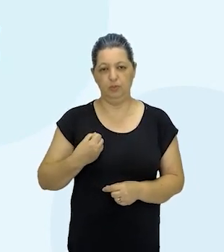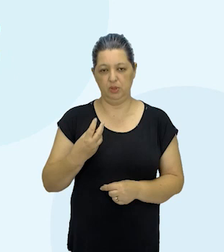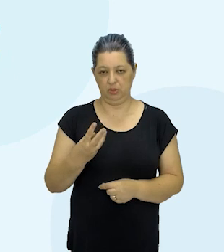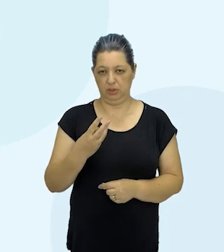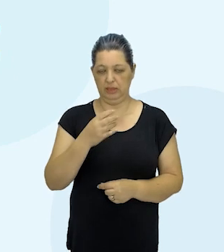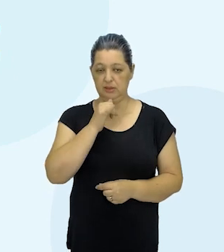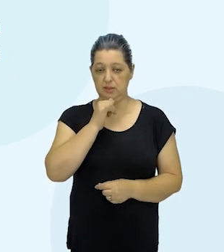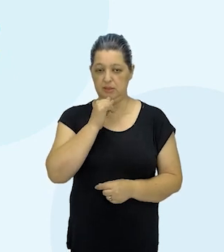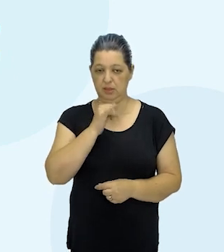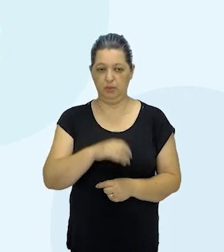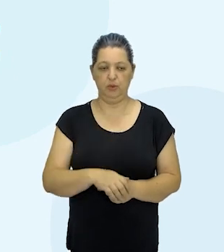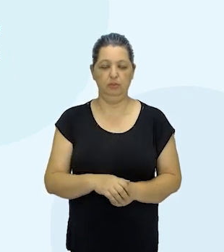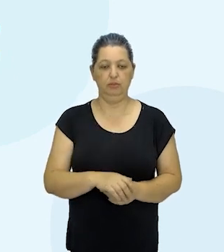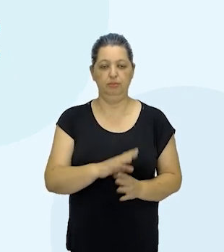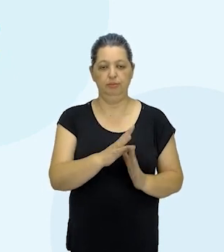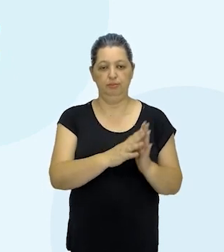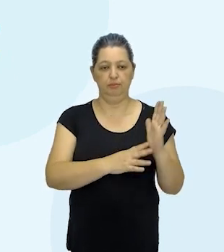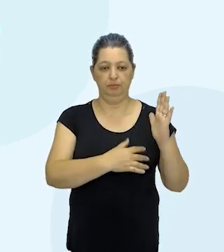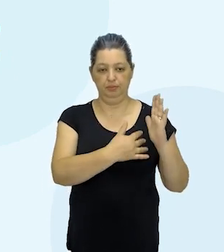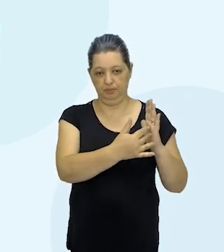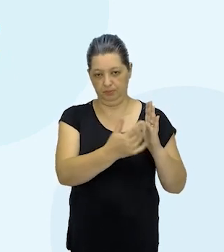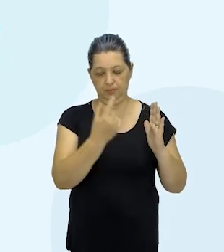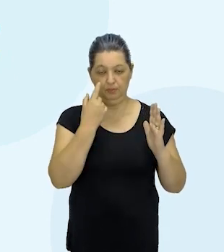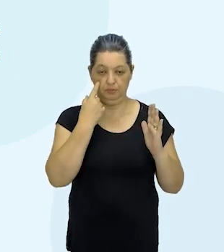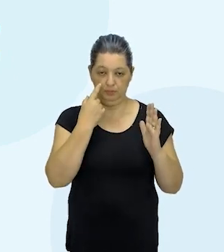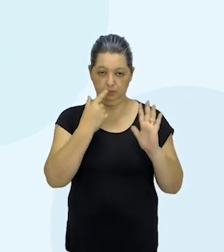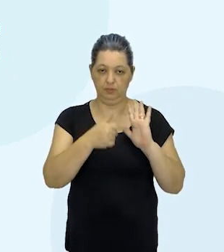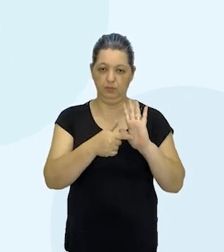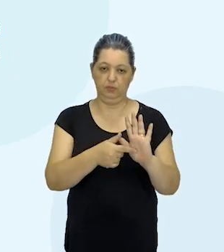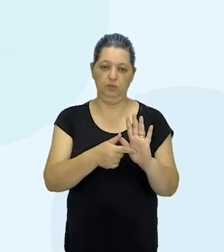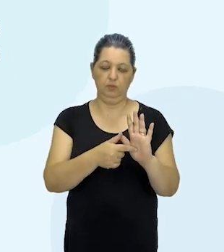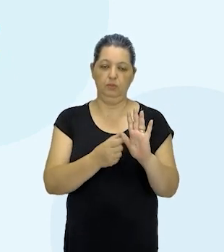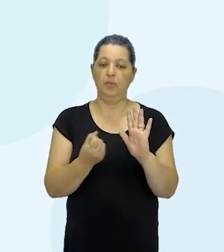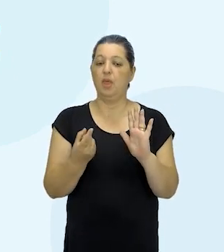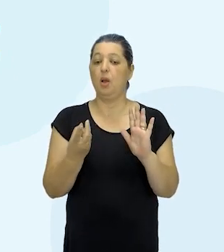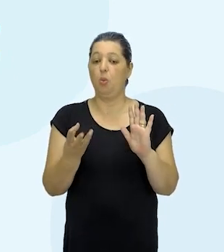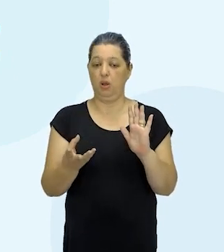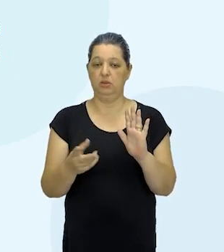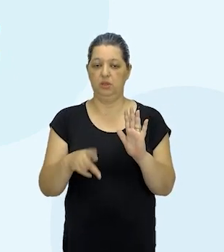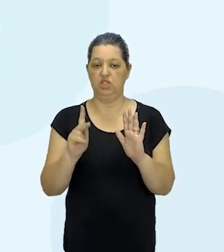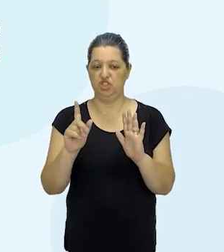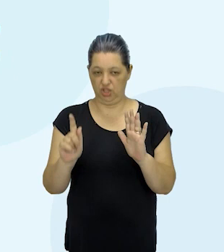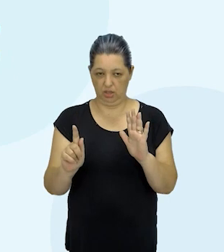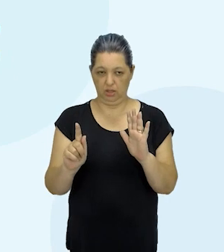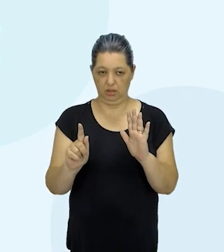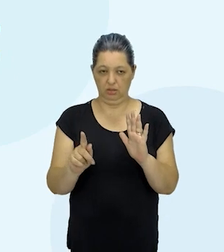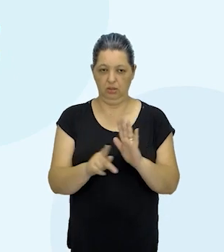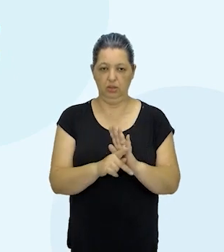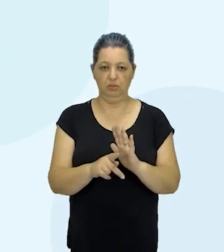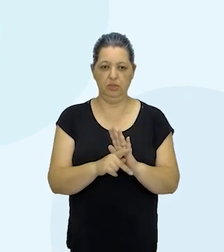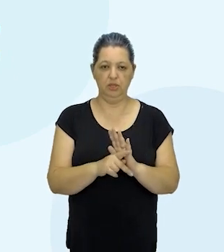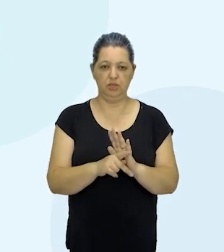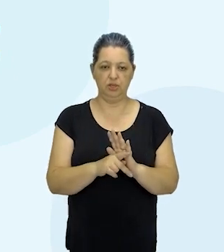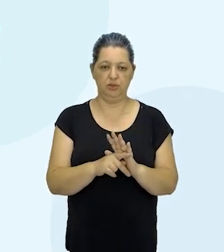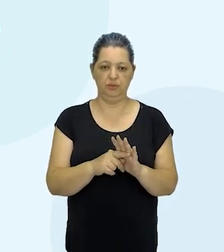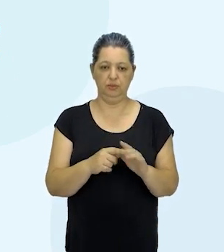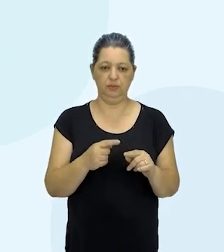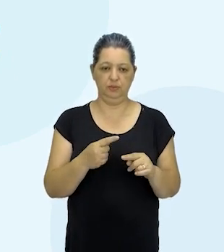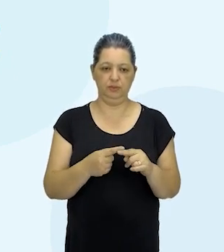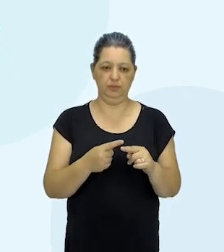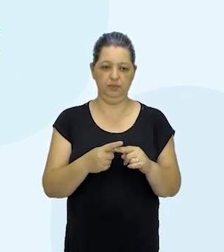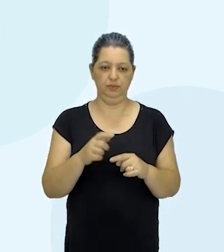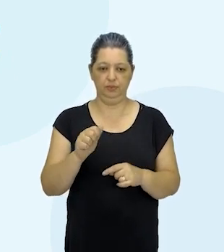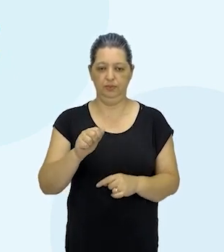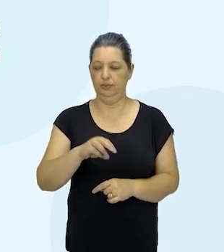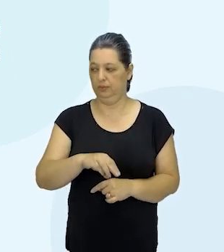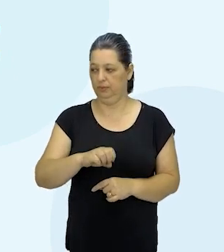aí. O quadro a seguir estabelece a relação da quantidade de quilogramas da ameixa comprada com o preço a pagar por